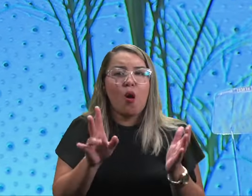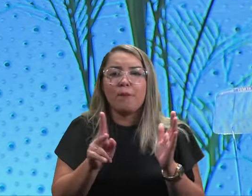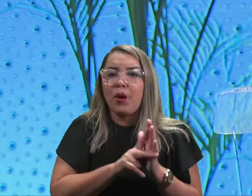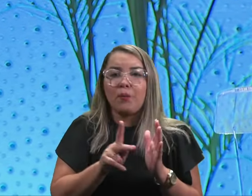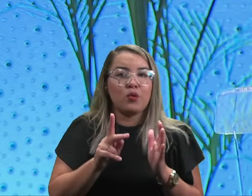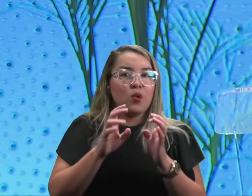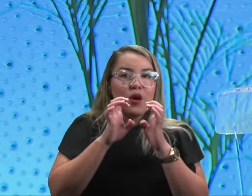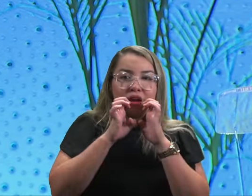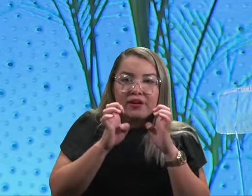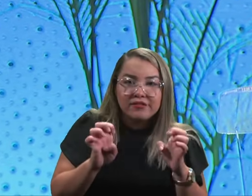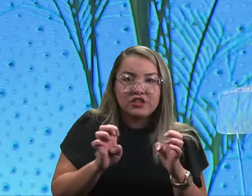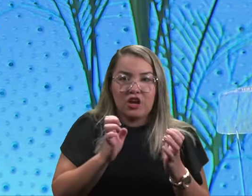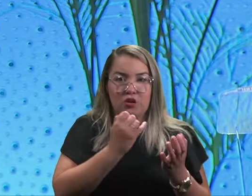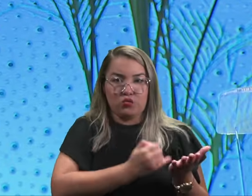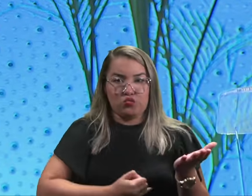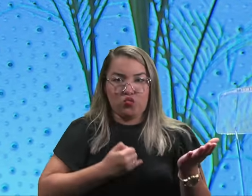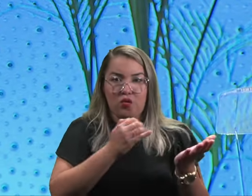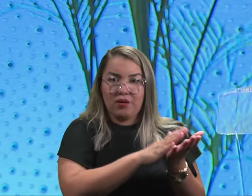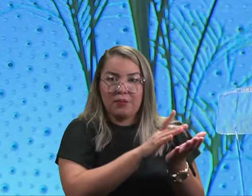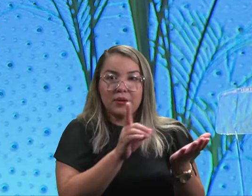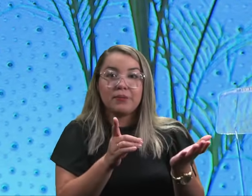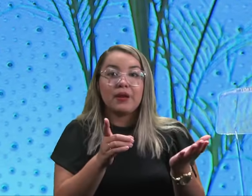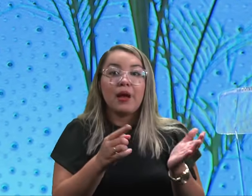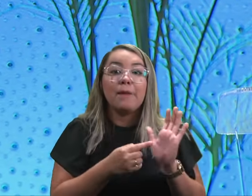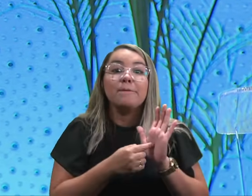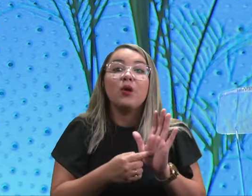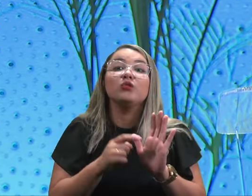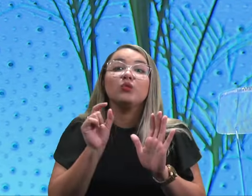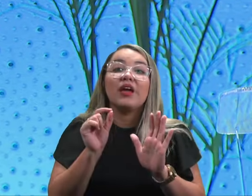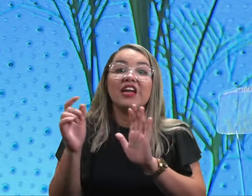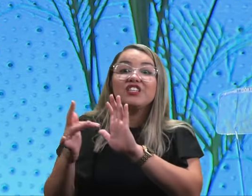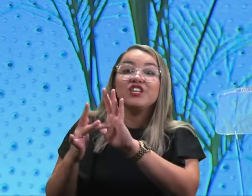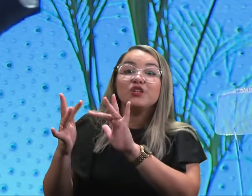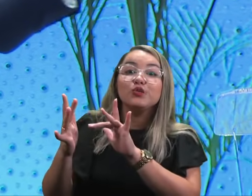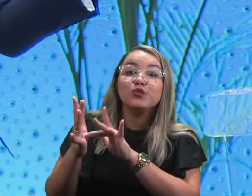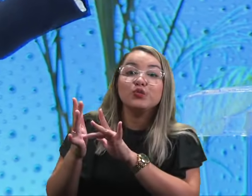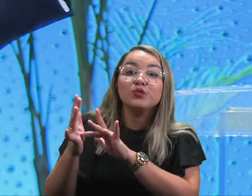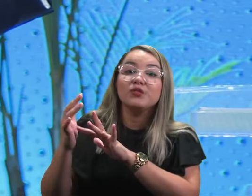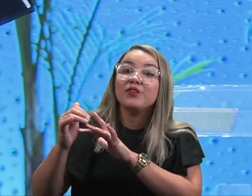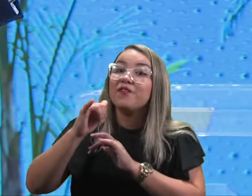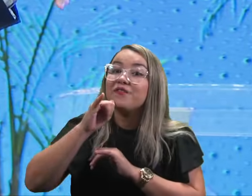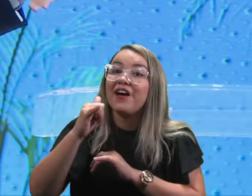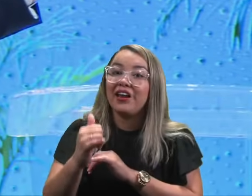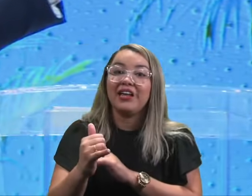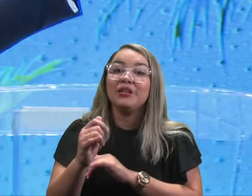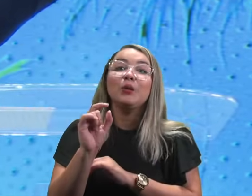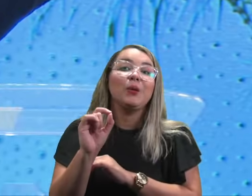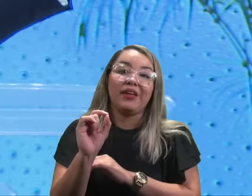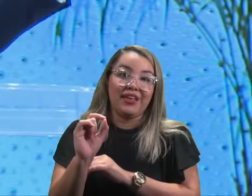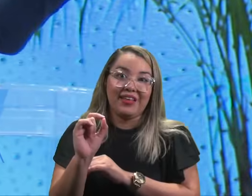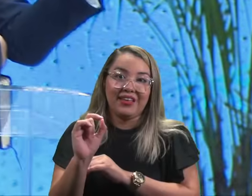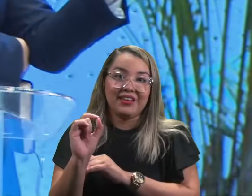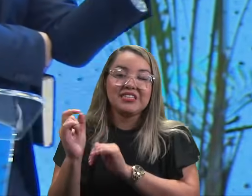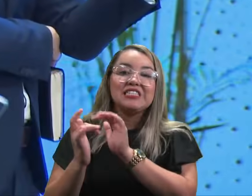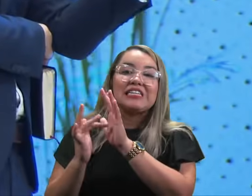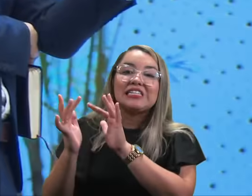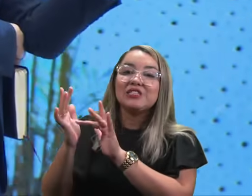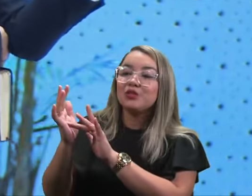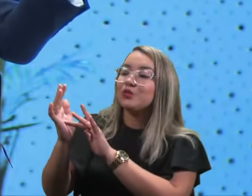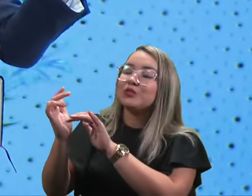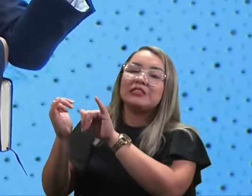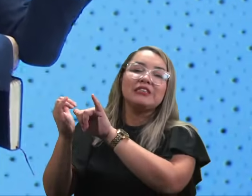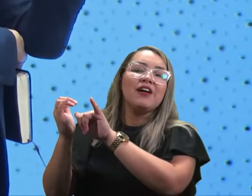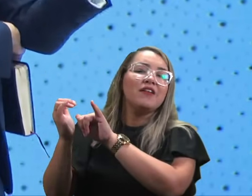Evangelho de João, aparece Jesus falando, e uma fala de Cristo